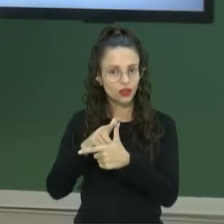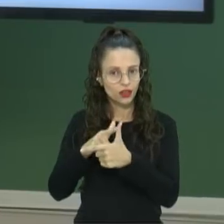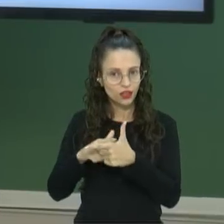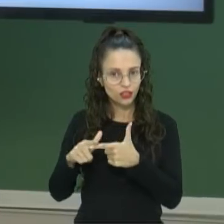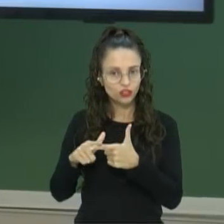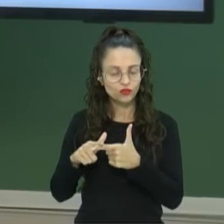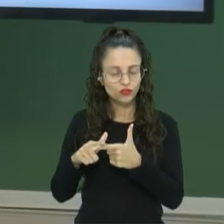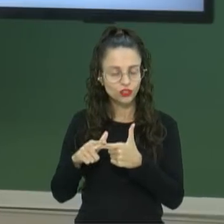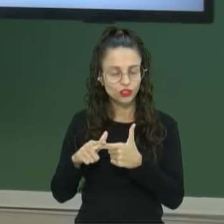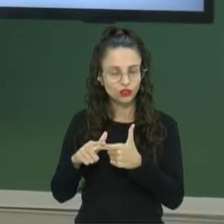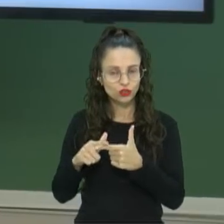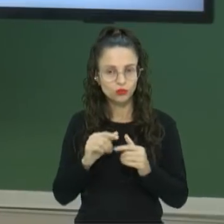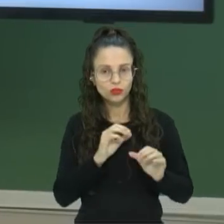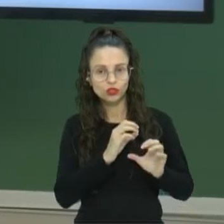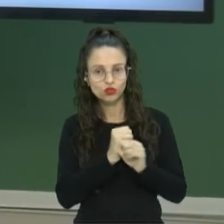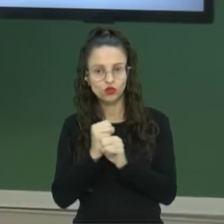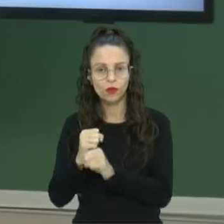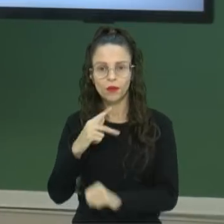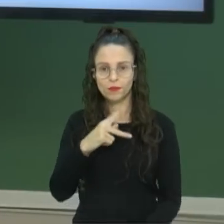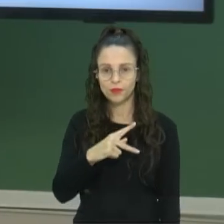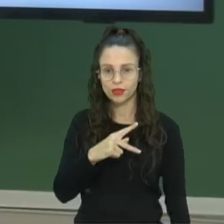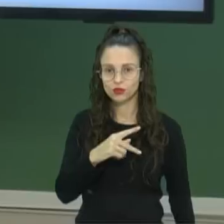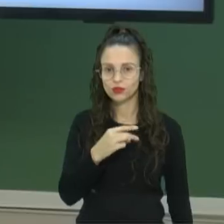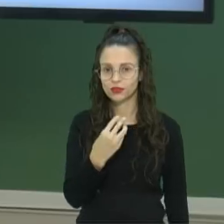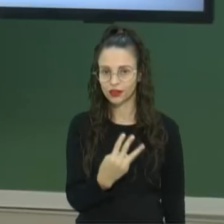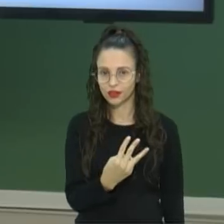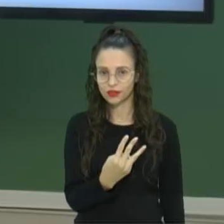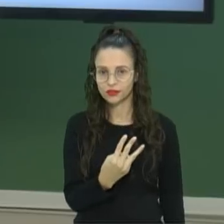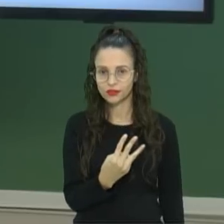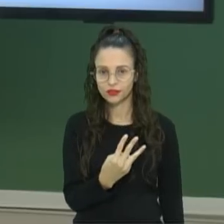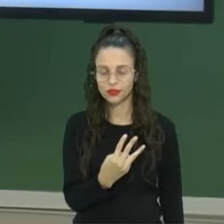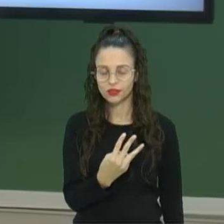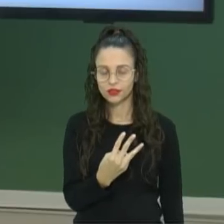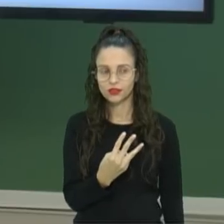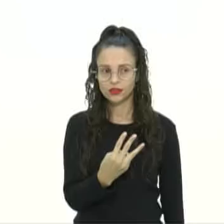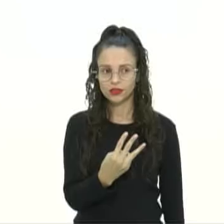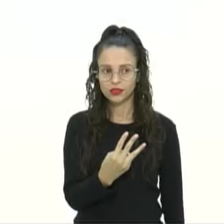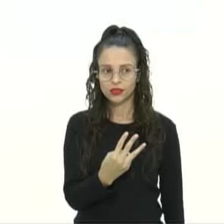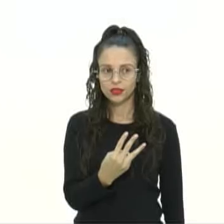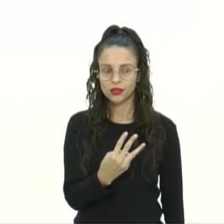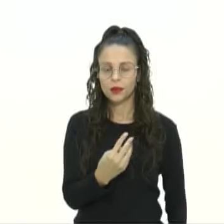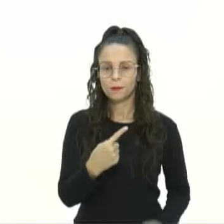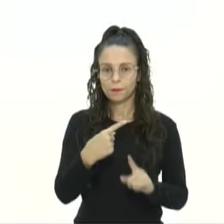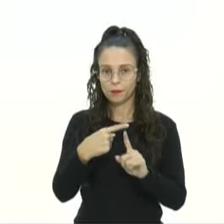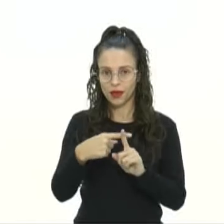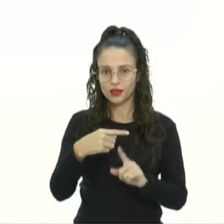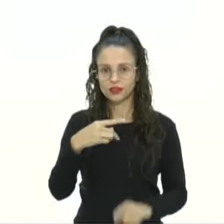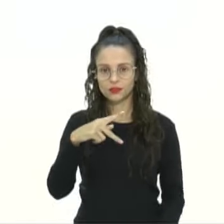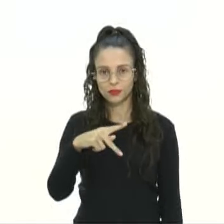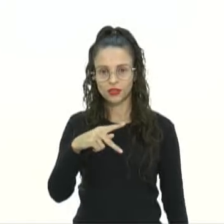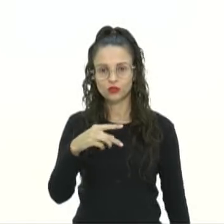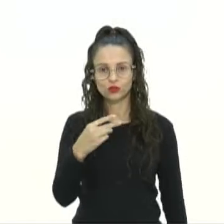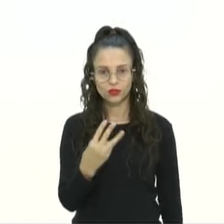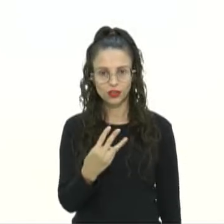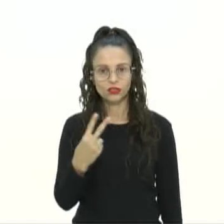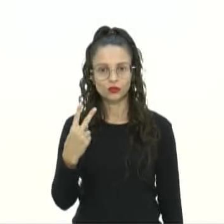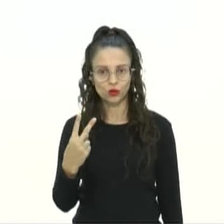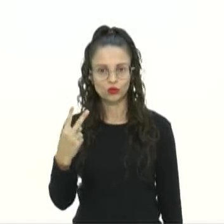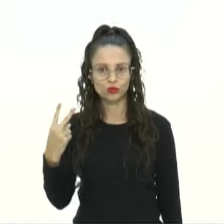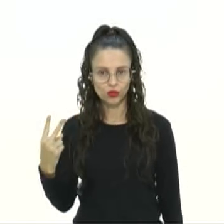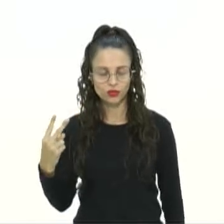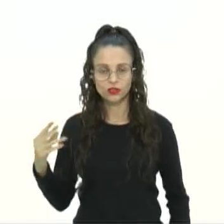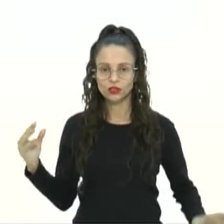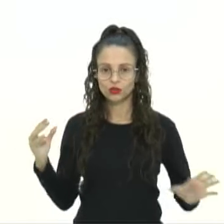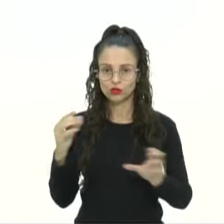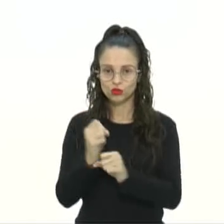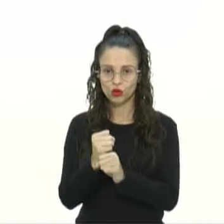dos pesos, certo? Então, ó, peso 3 tá aqui, peso 3 e as duas últimas, peso 2 e 2. Então,